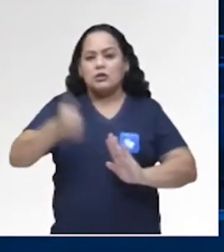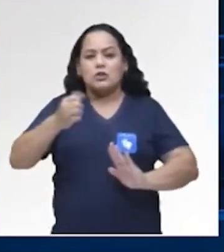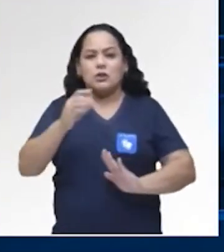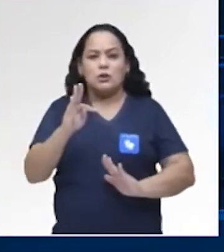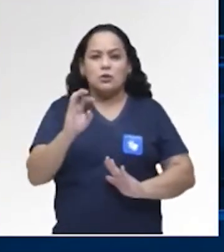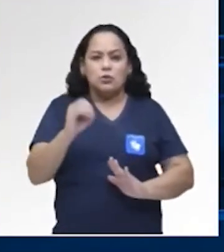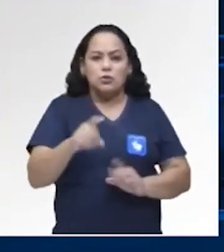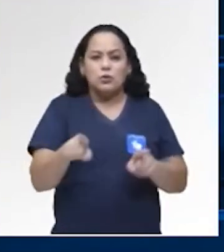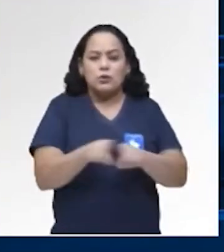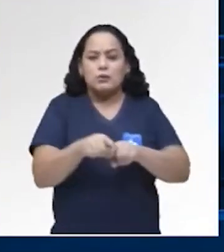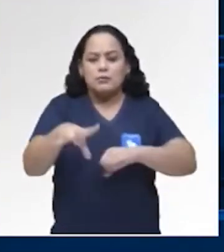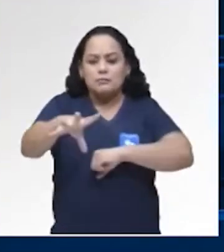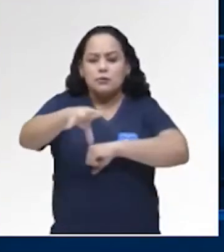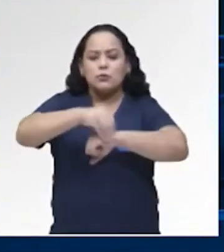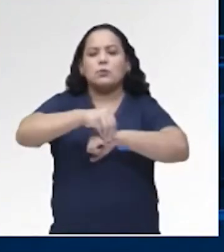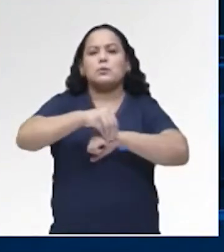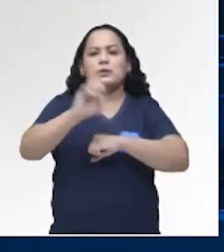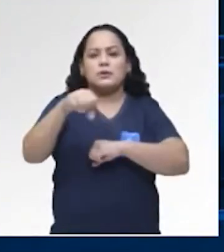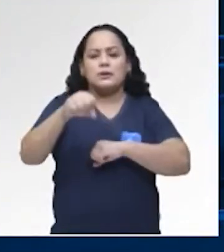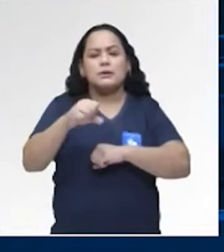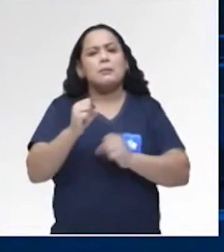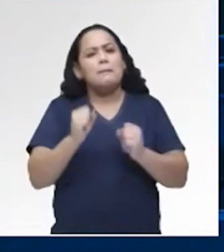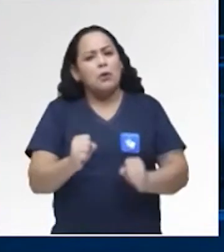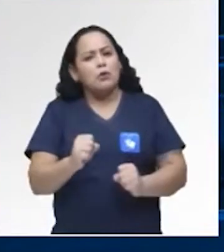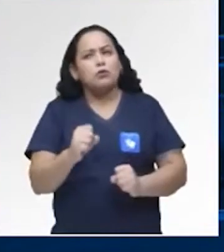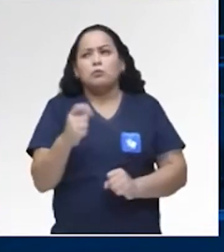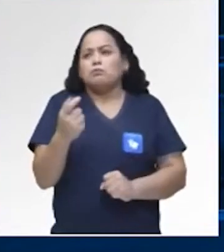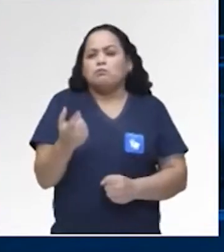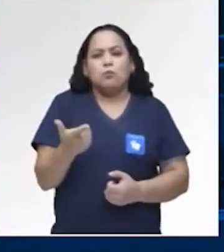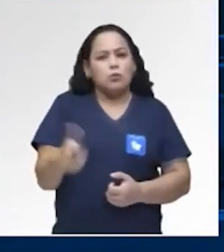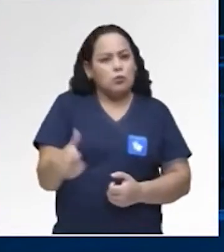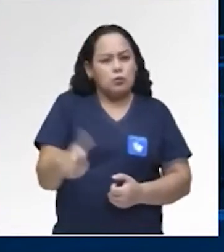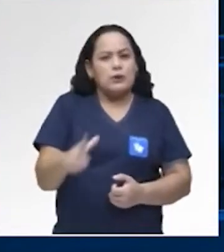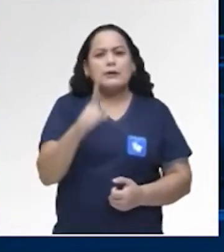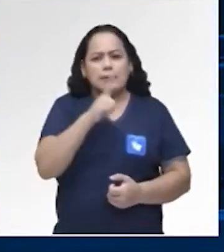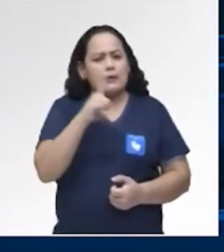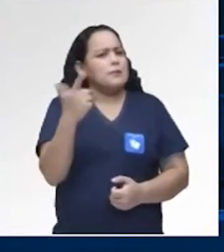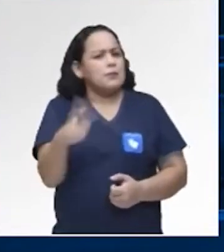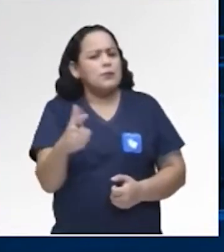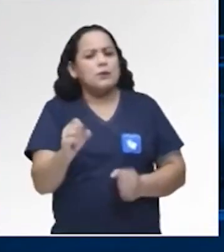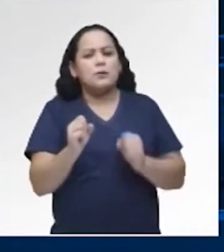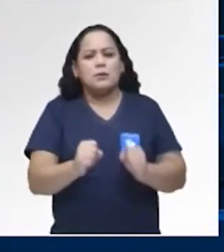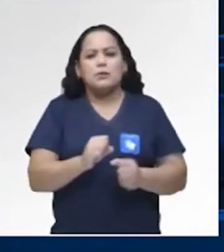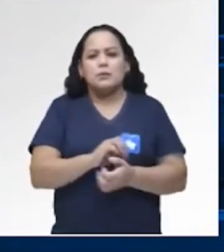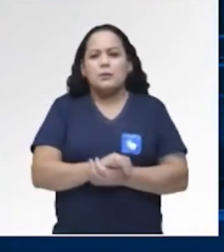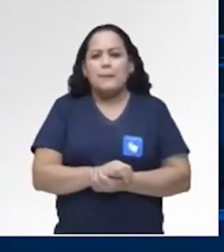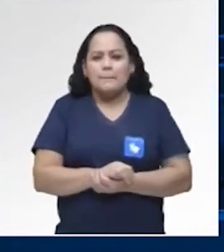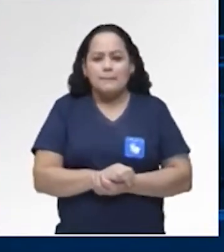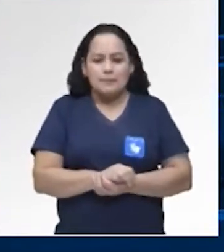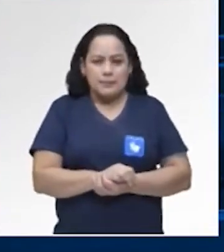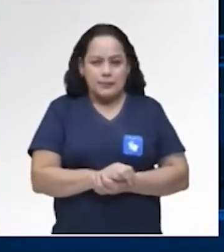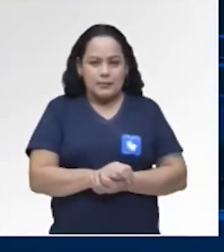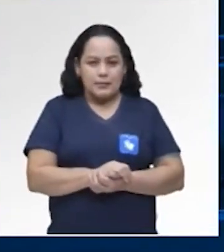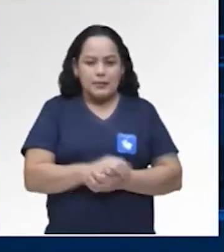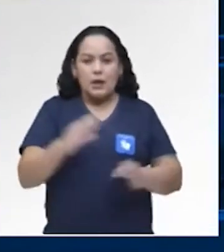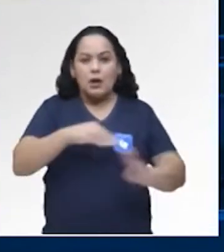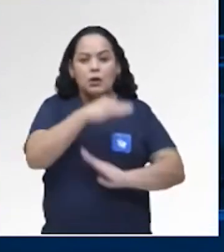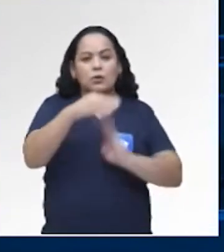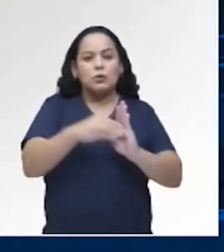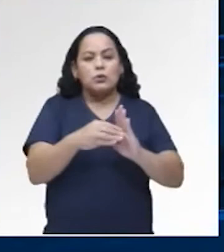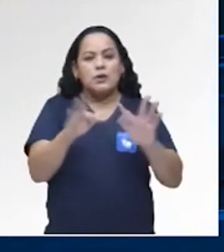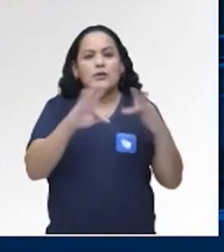o complemento. O complemento pode ou não haver, né? Então nós temos ali, all my family is going to live with me. Toda a minha